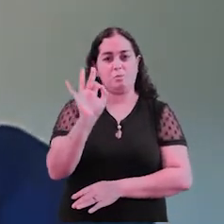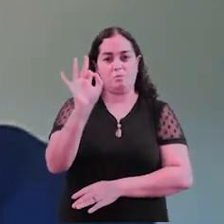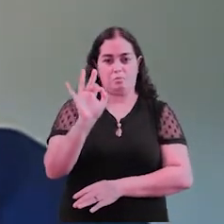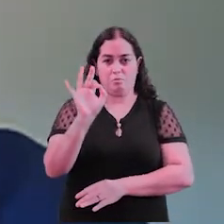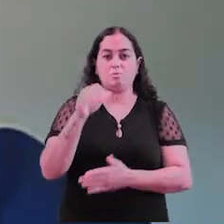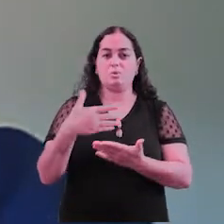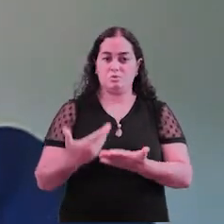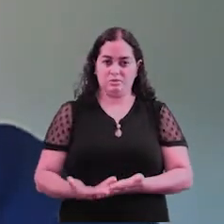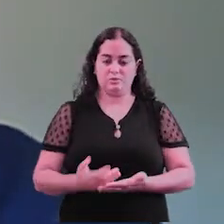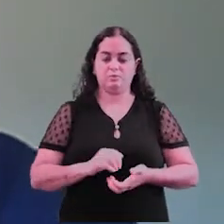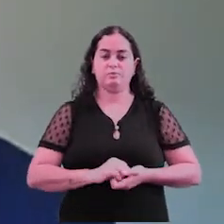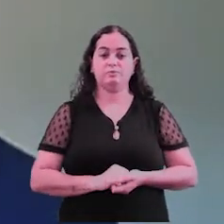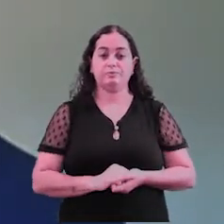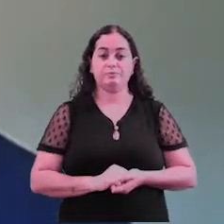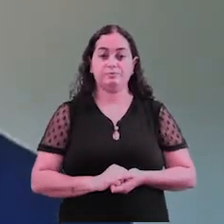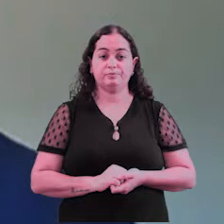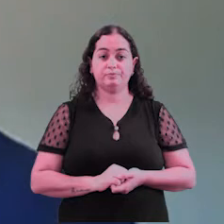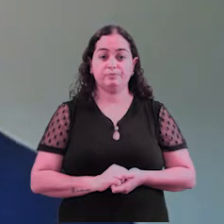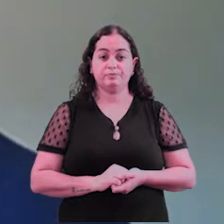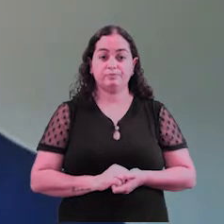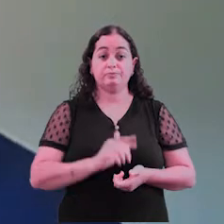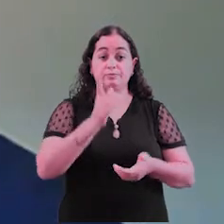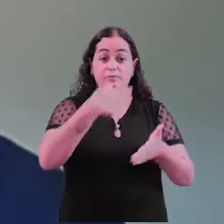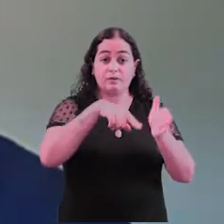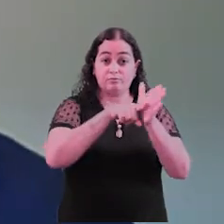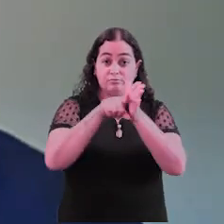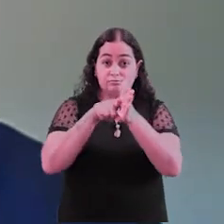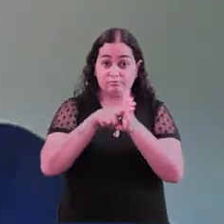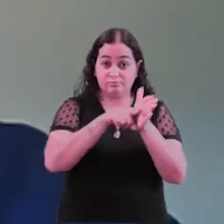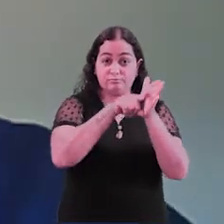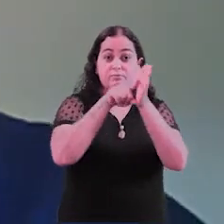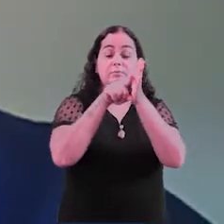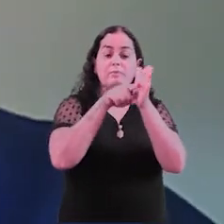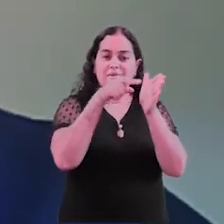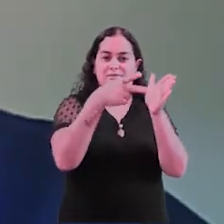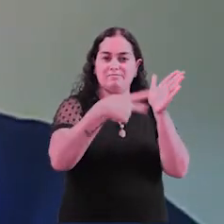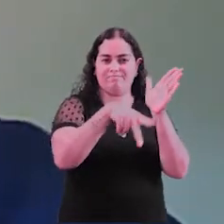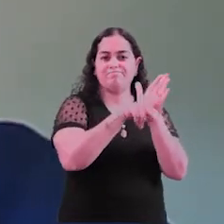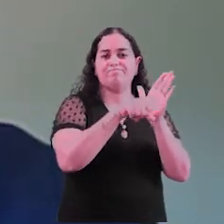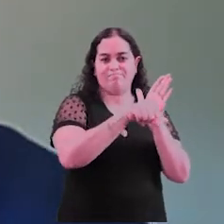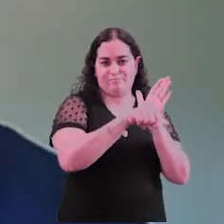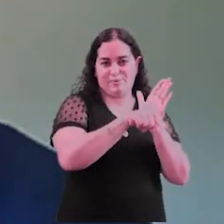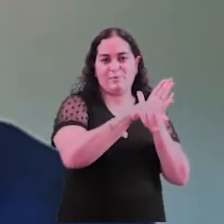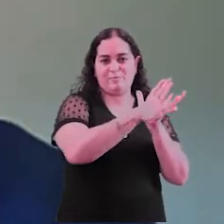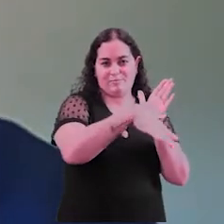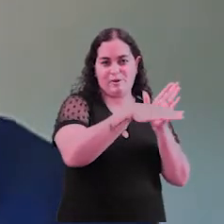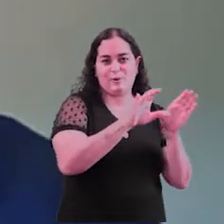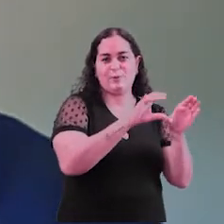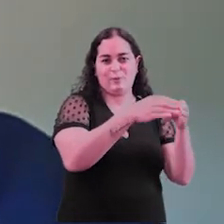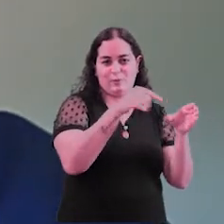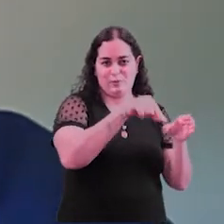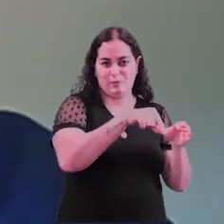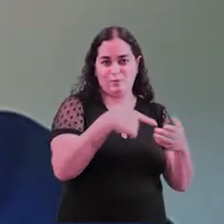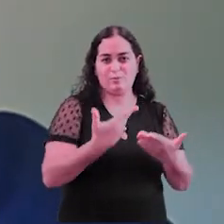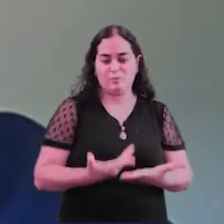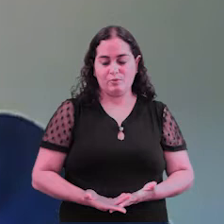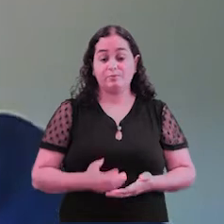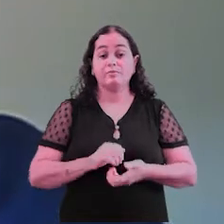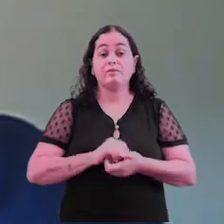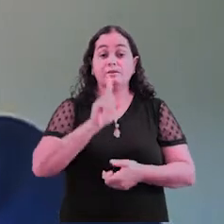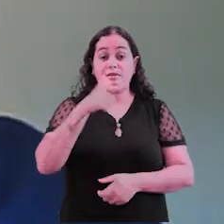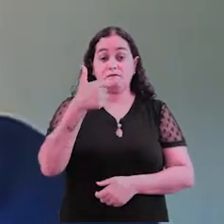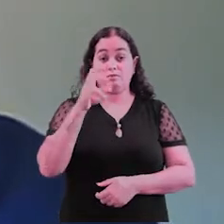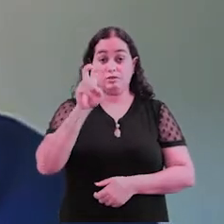25% desses respondentes, da pesquisa de percepção pública de ciência e tecnologia.